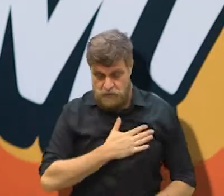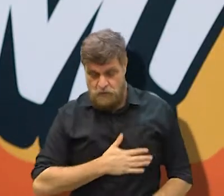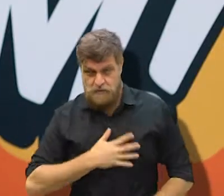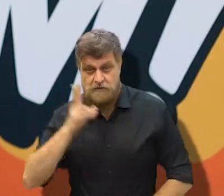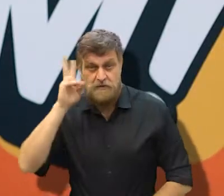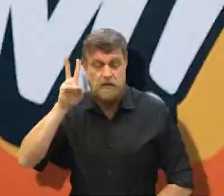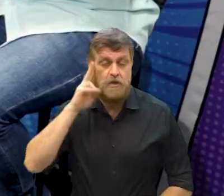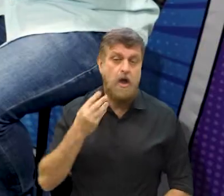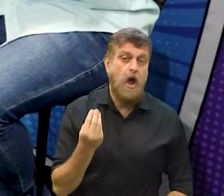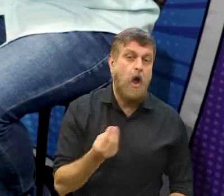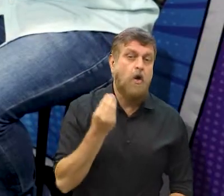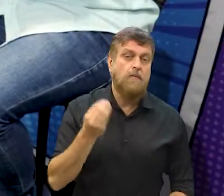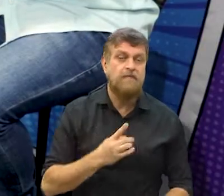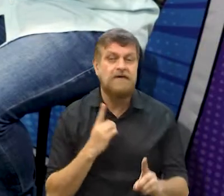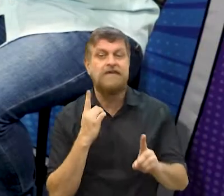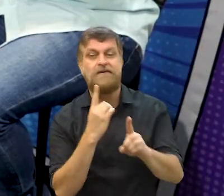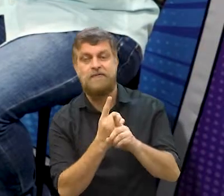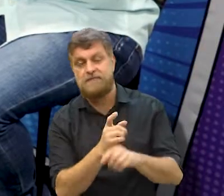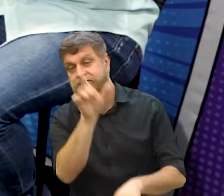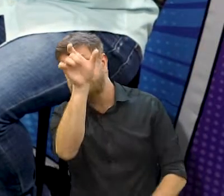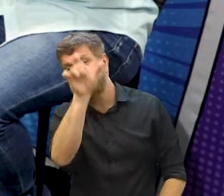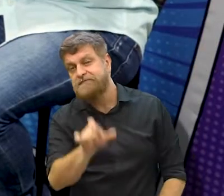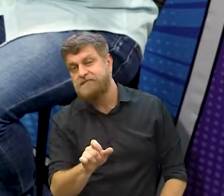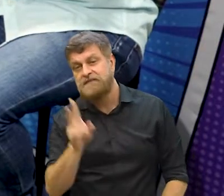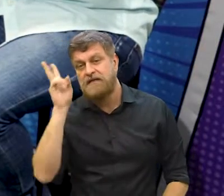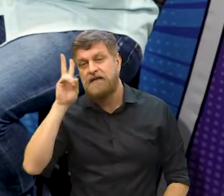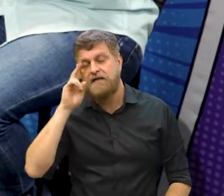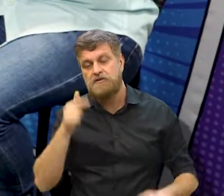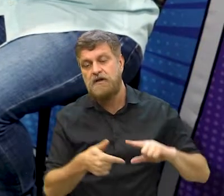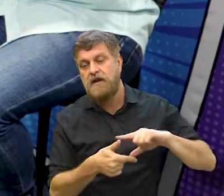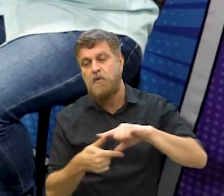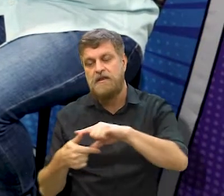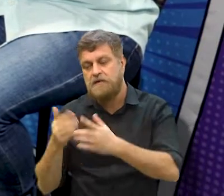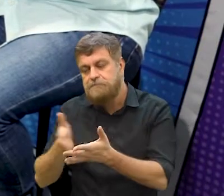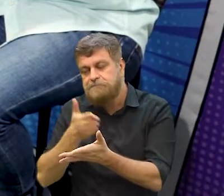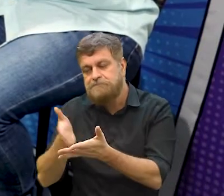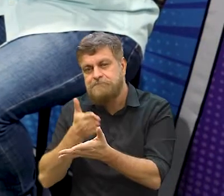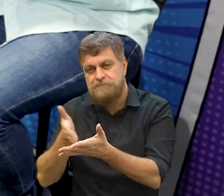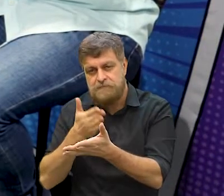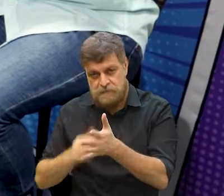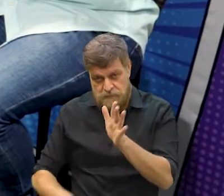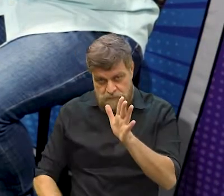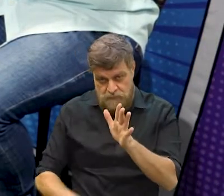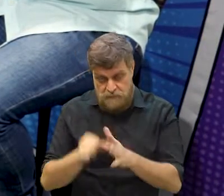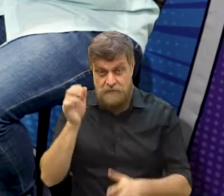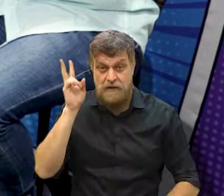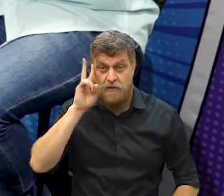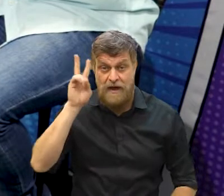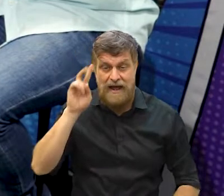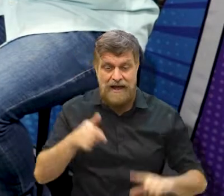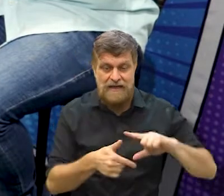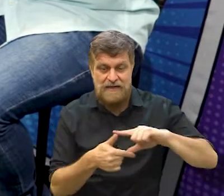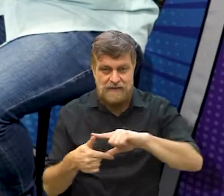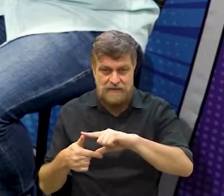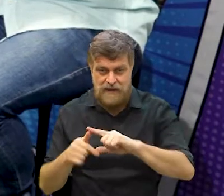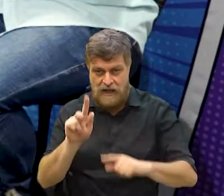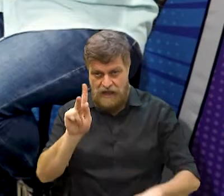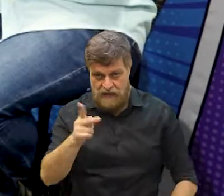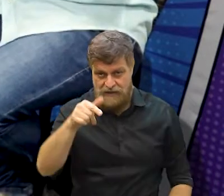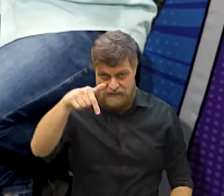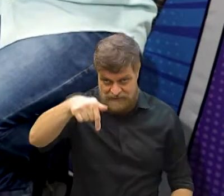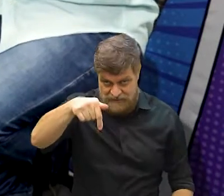que gostou da história, né? Como é que faz para encontrar você e a HQ? Olha só, primeiro falando da HQ, a